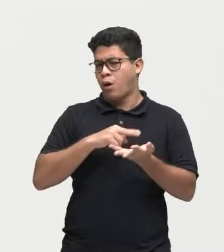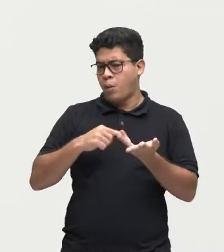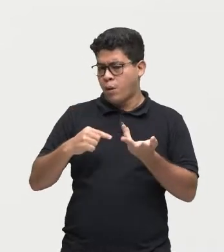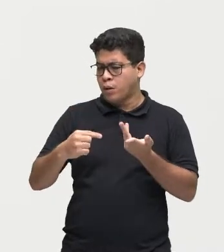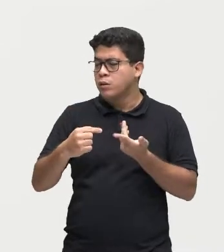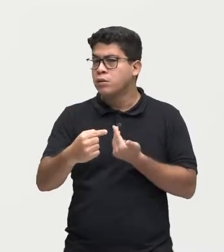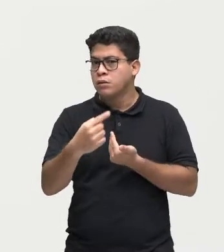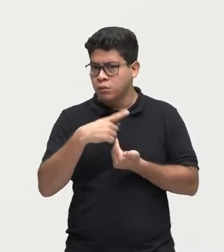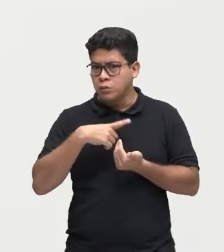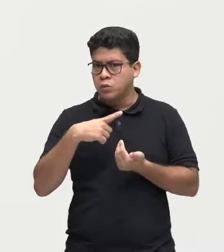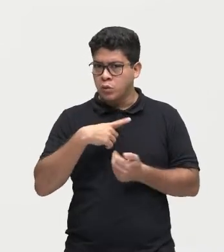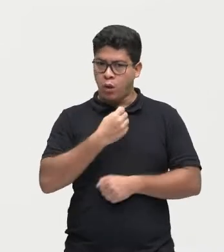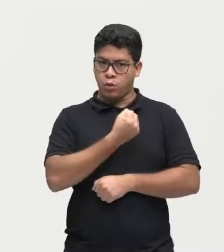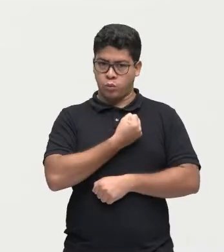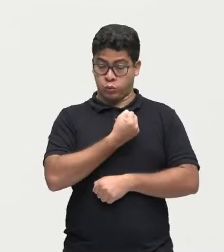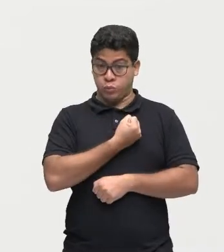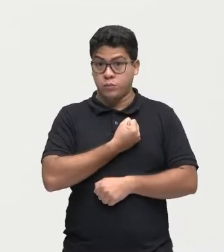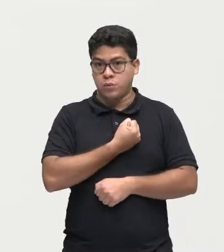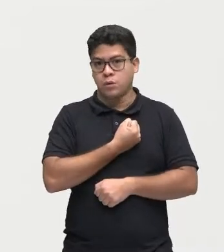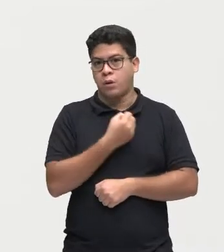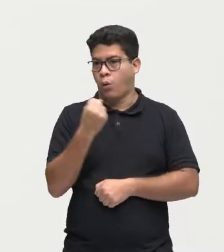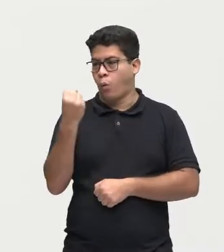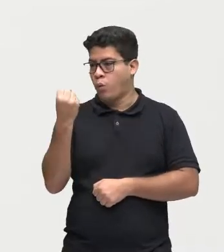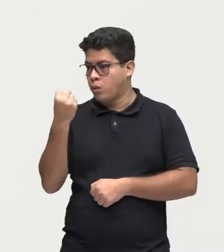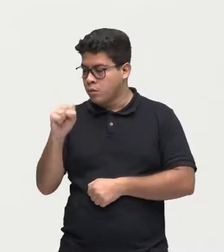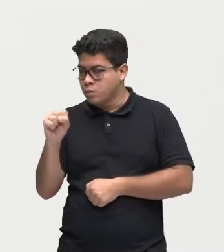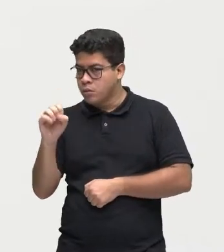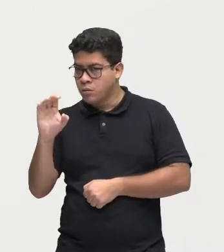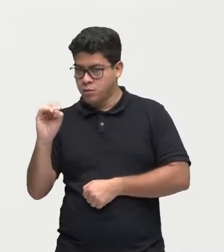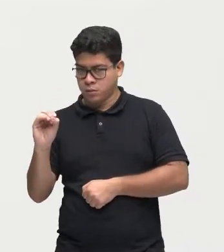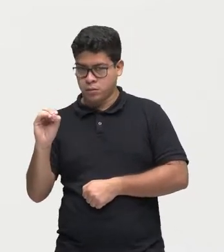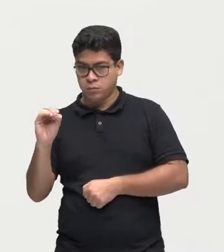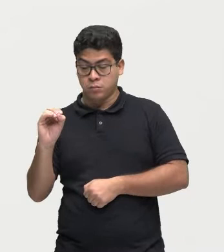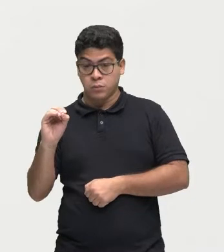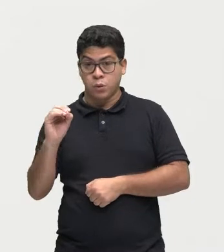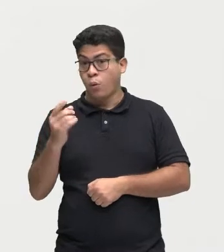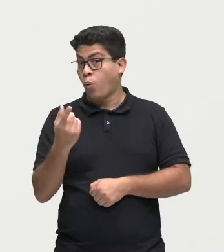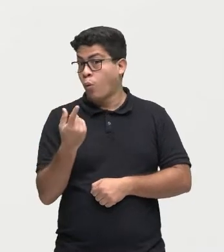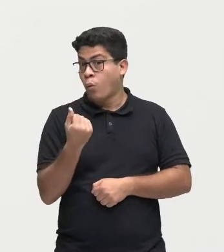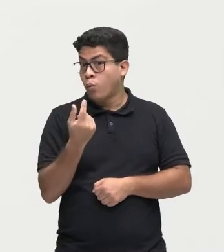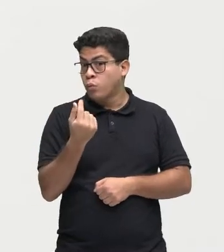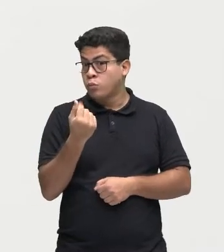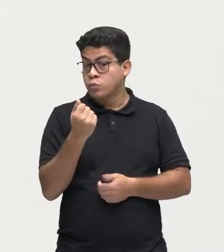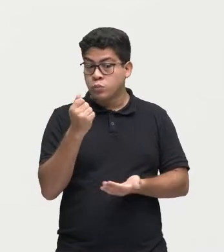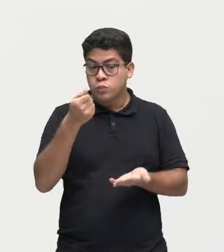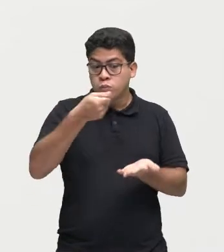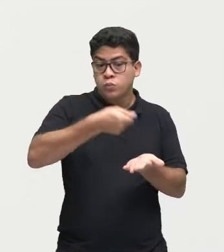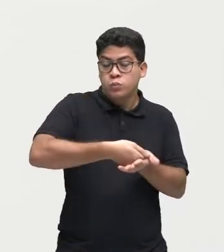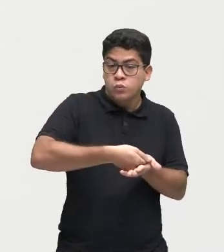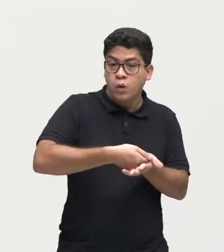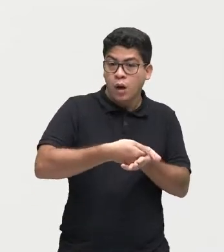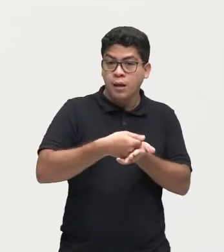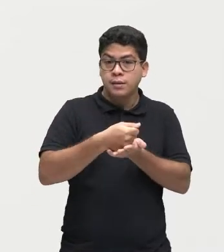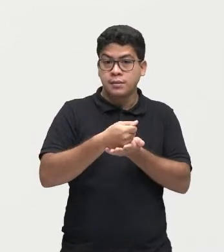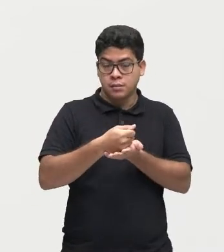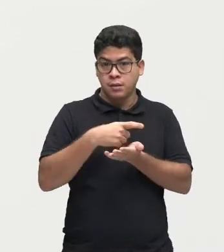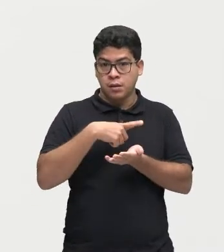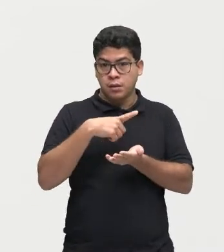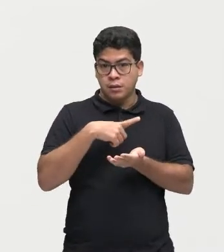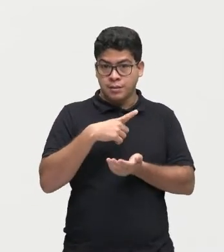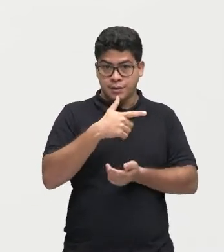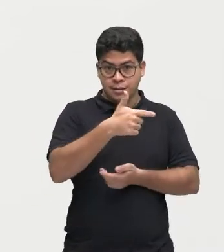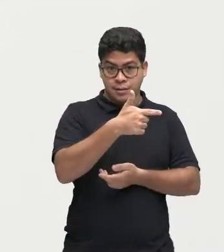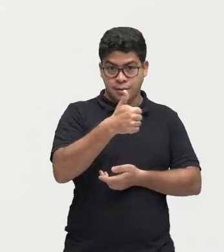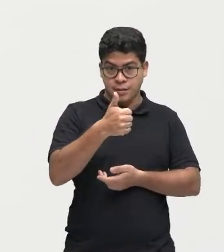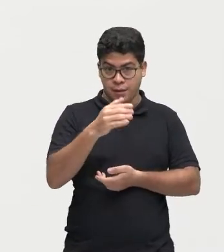que, para 80 funcionários, o preço que essa empresa paga durante 120 dias